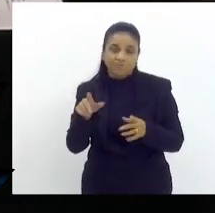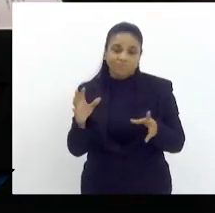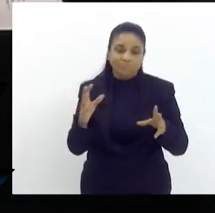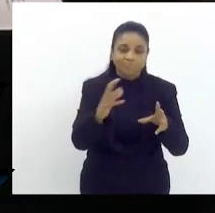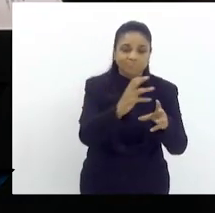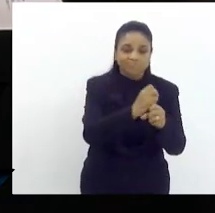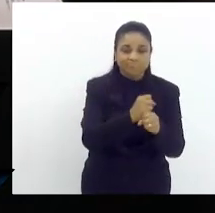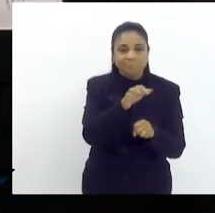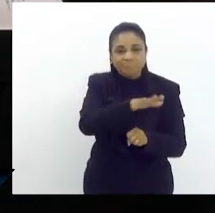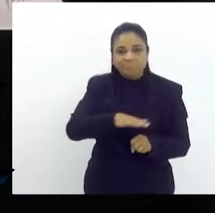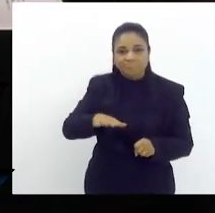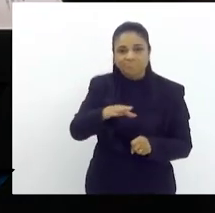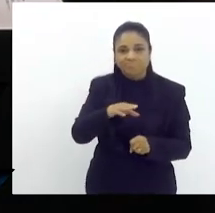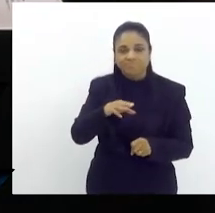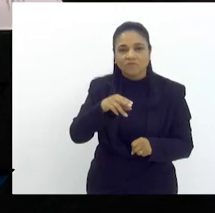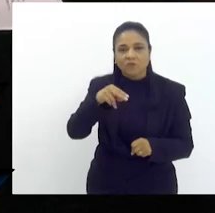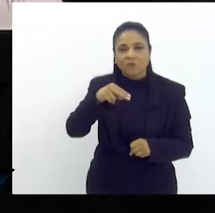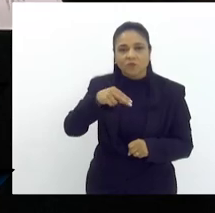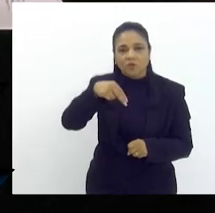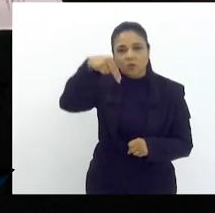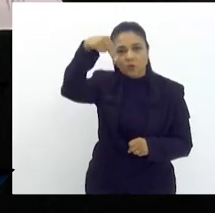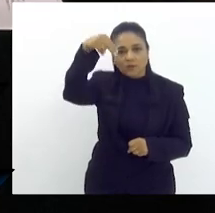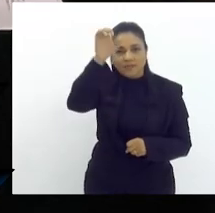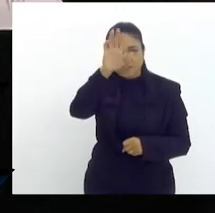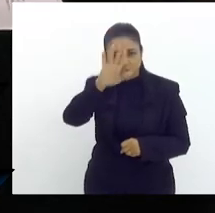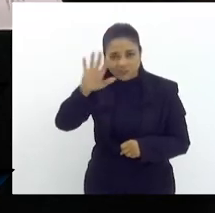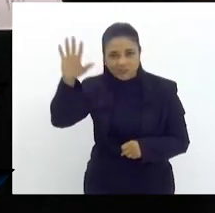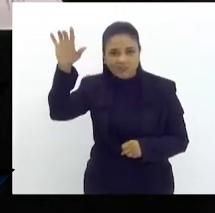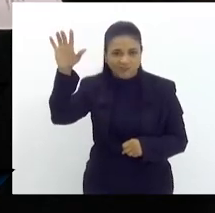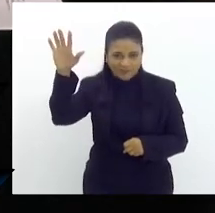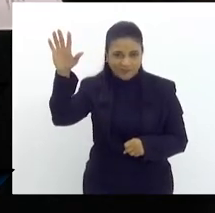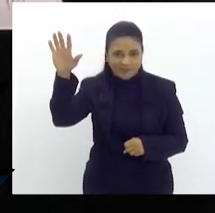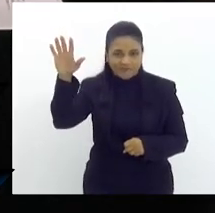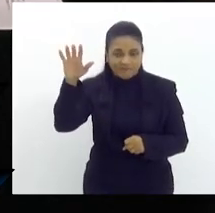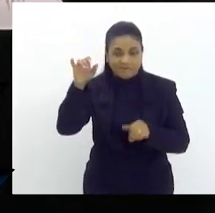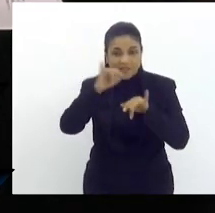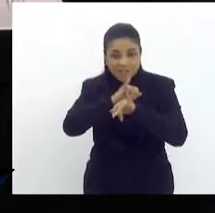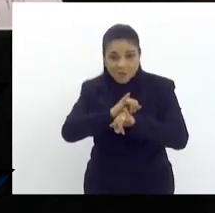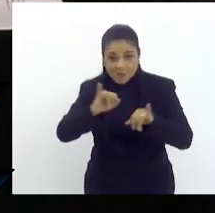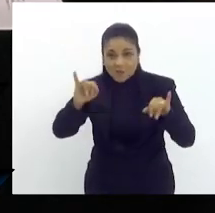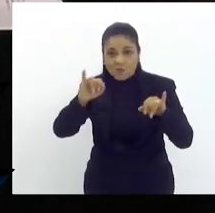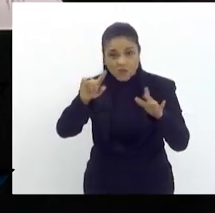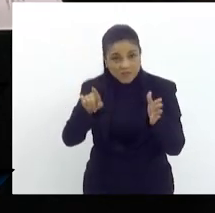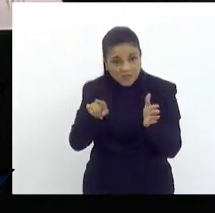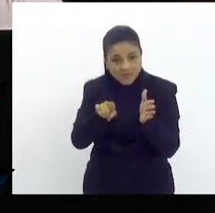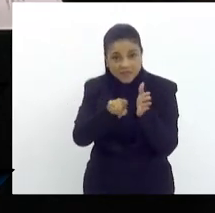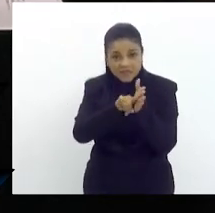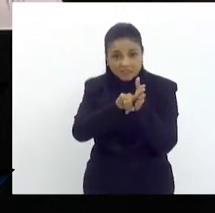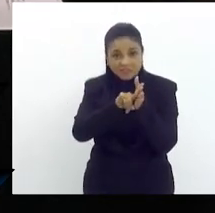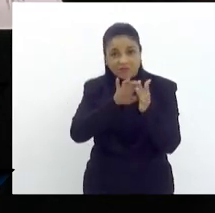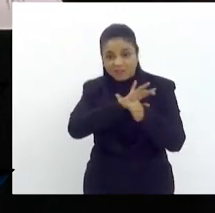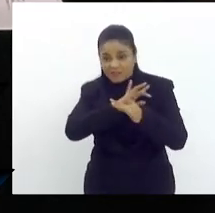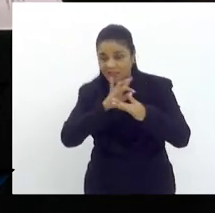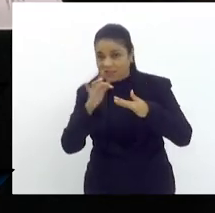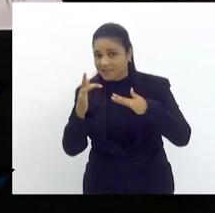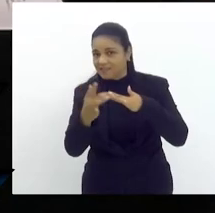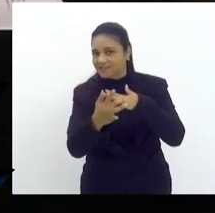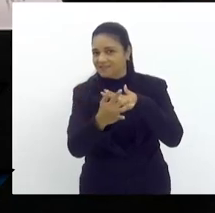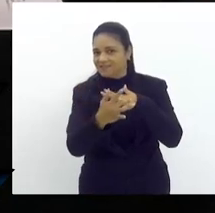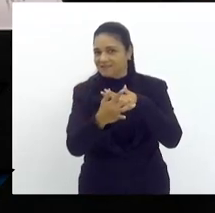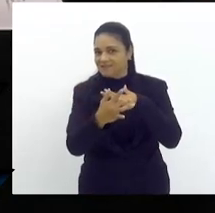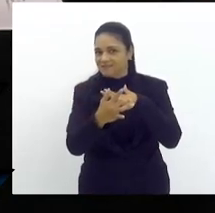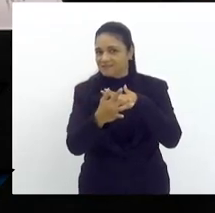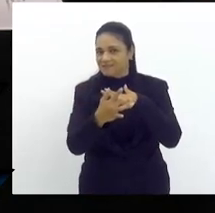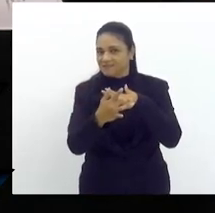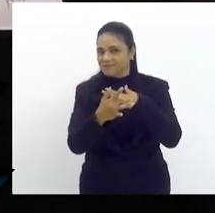nordeste que diante da ampla repercussão negativa nas redes sociais